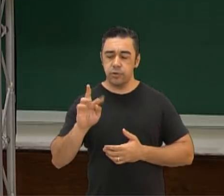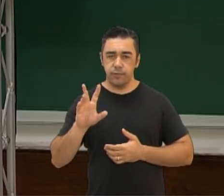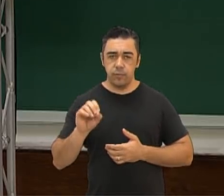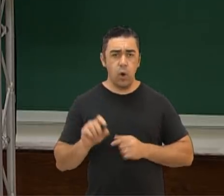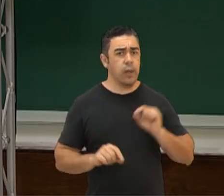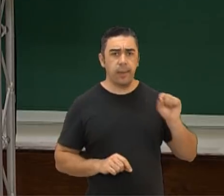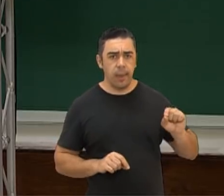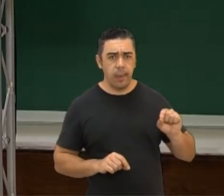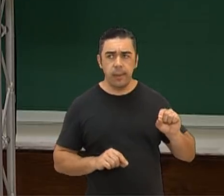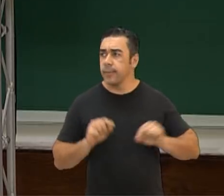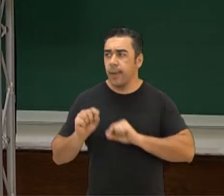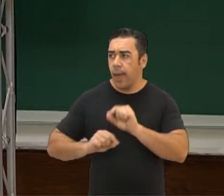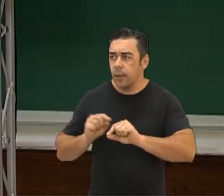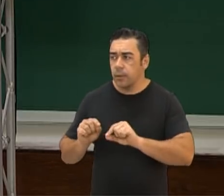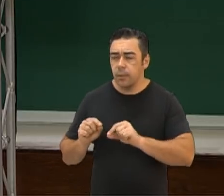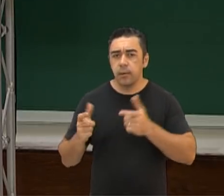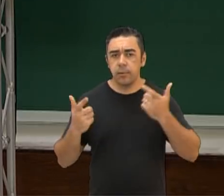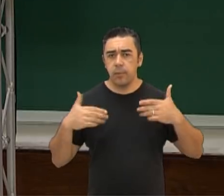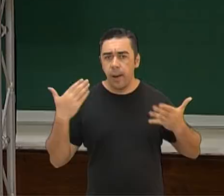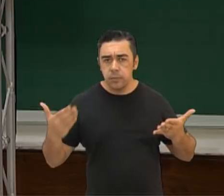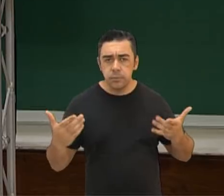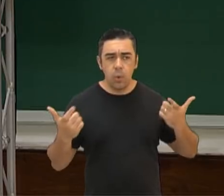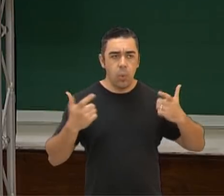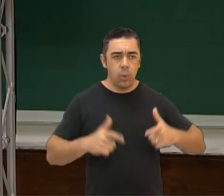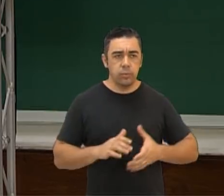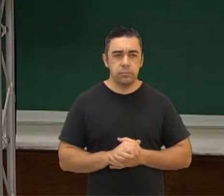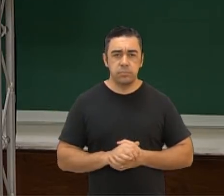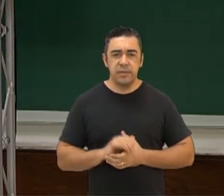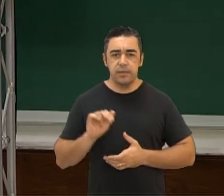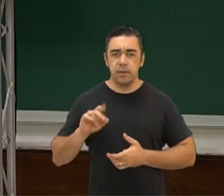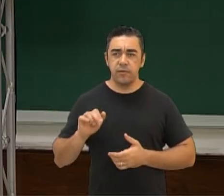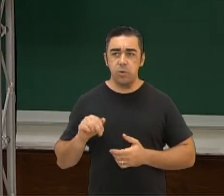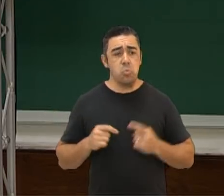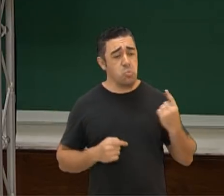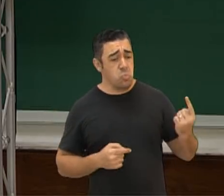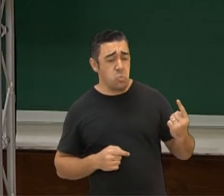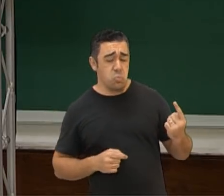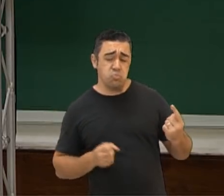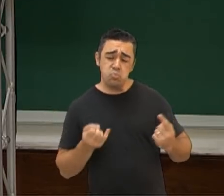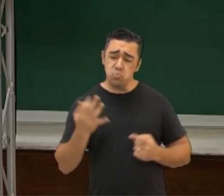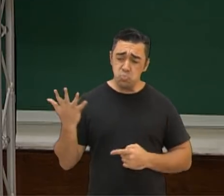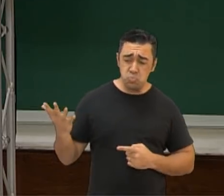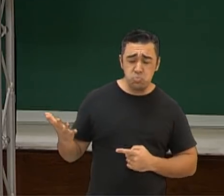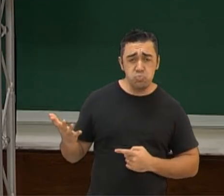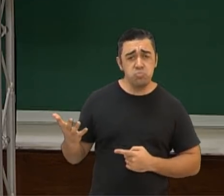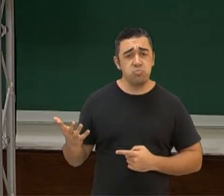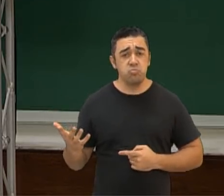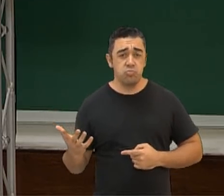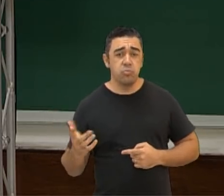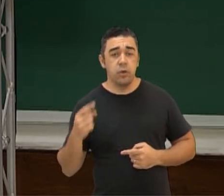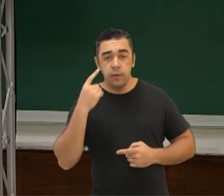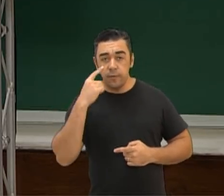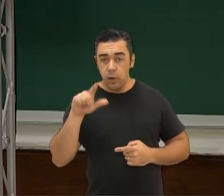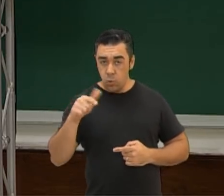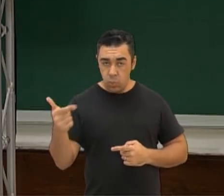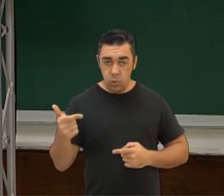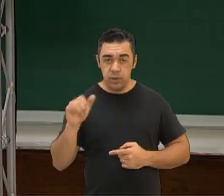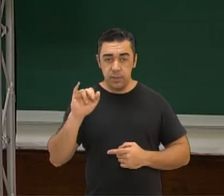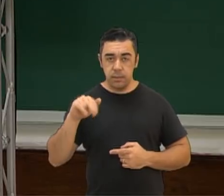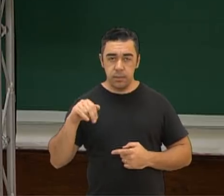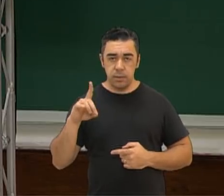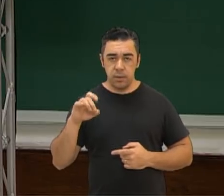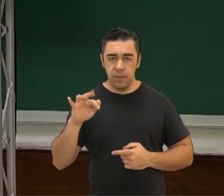que, quem, onde, a gente vai estudar também. Indefinido, uma, né? E a gente vai ver outros pronomes indefinidos aí nas